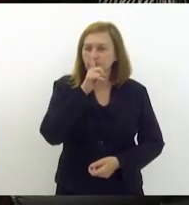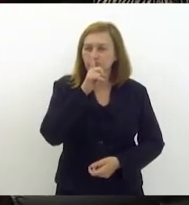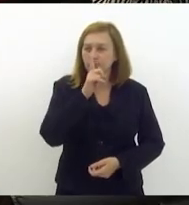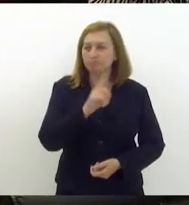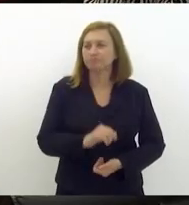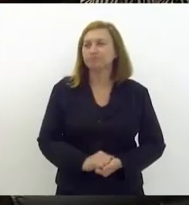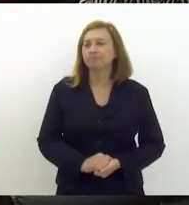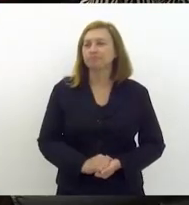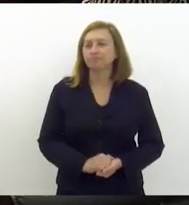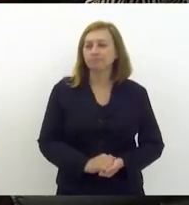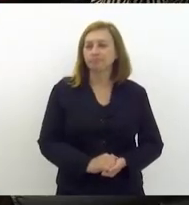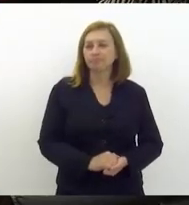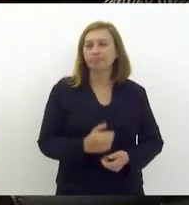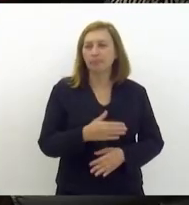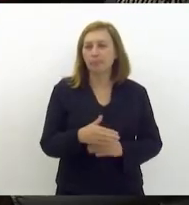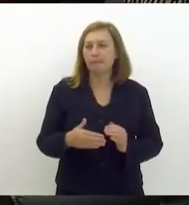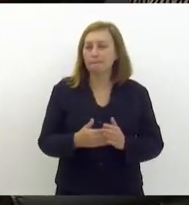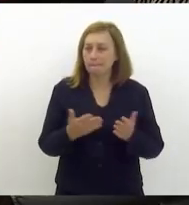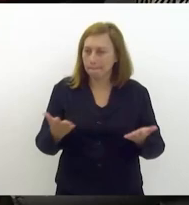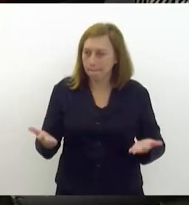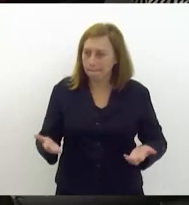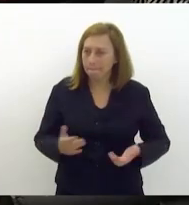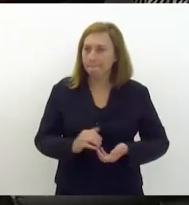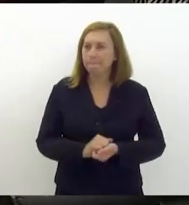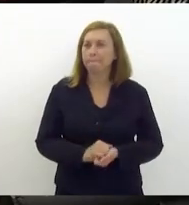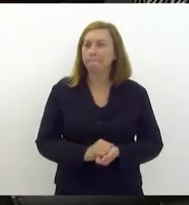nosso nome dos deputados